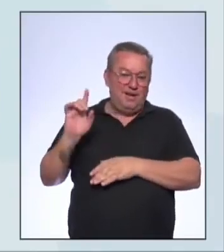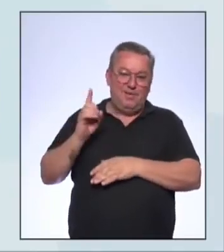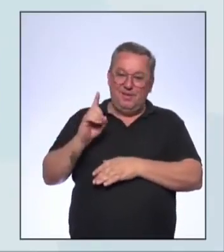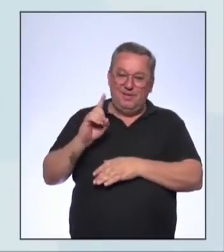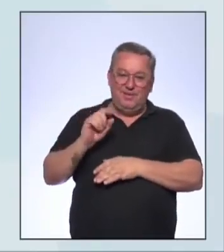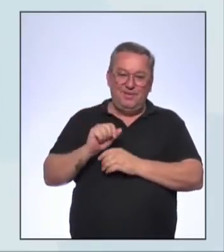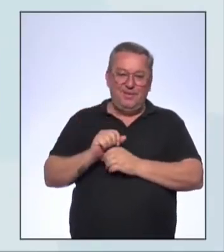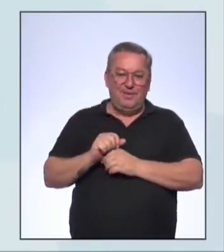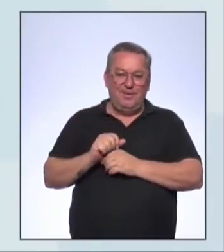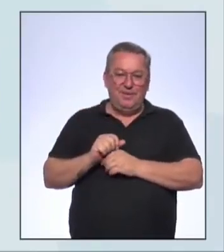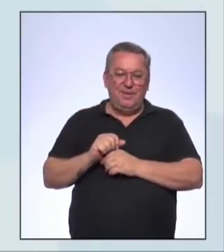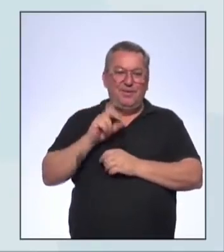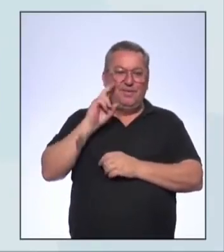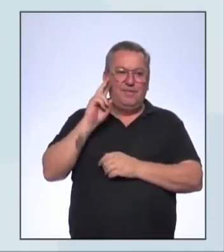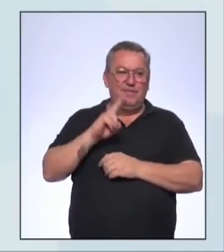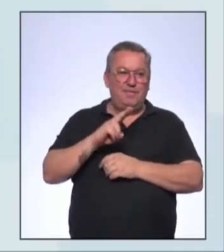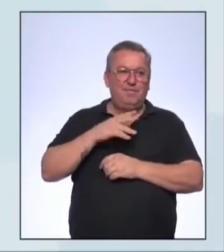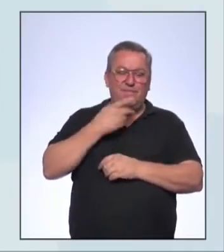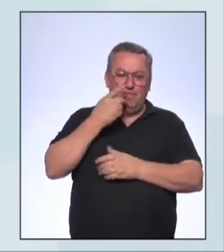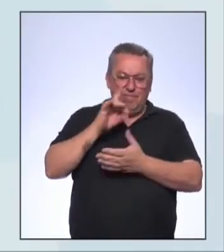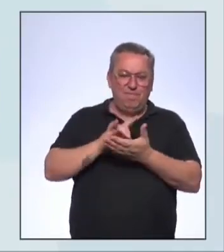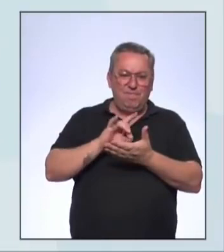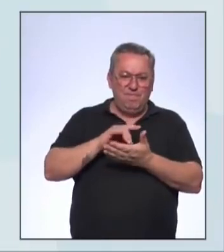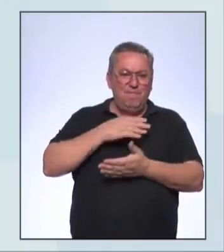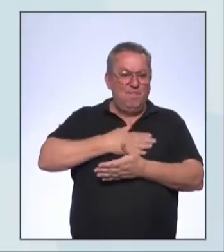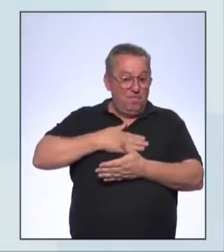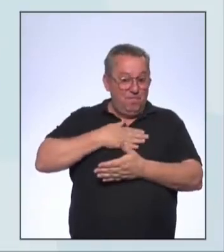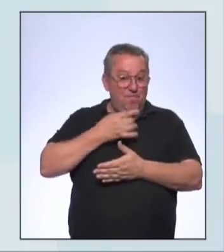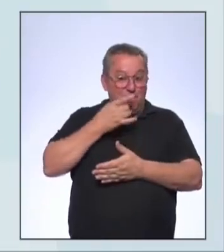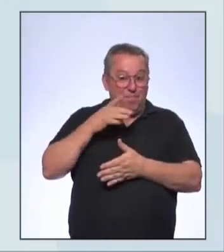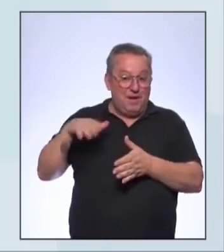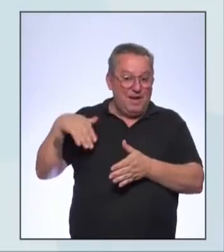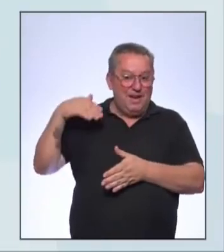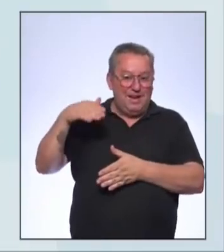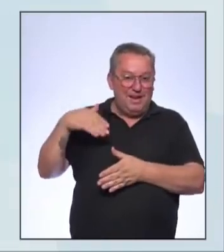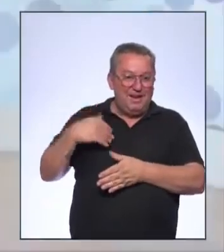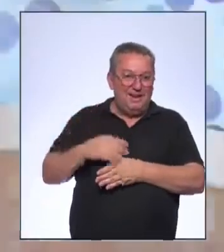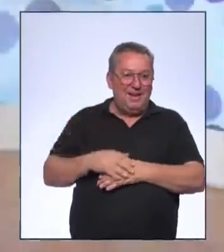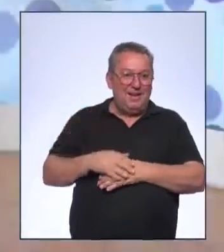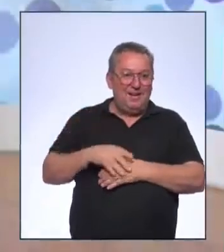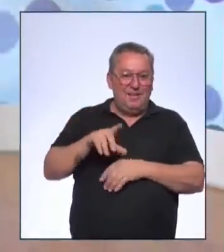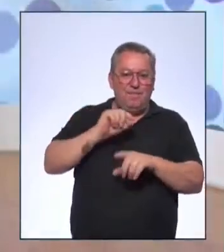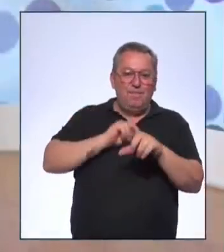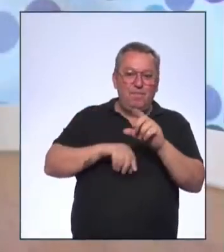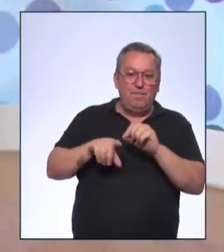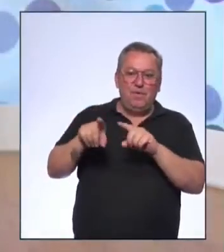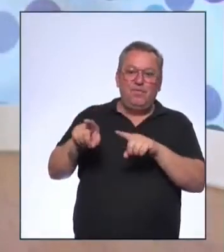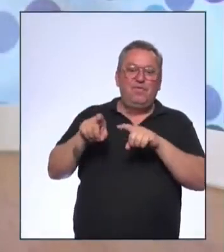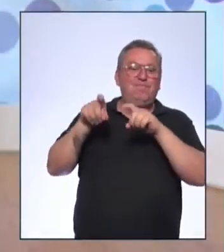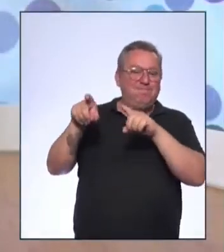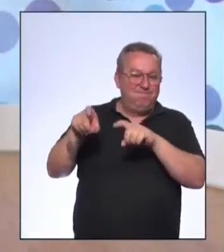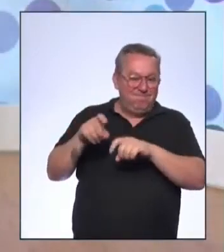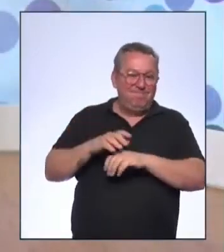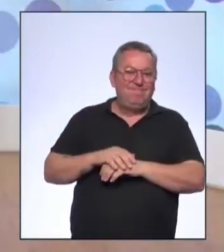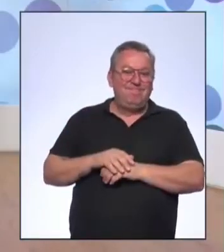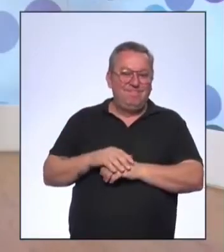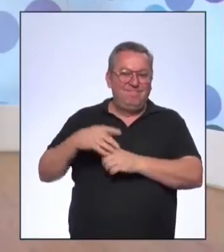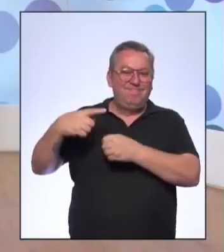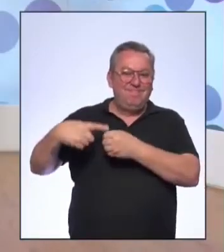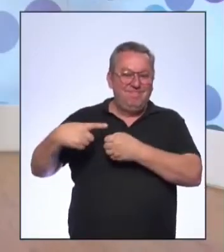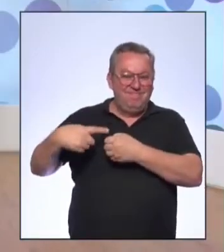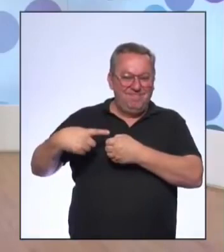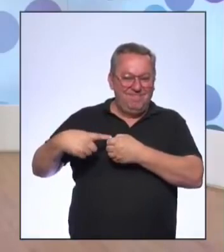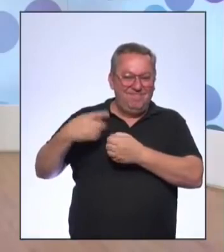para o interior. Olha, vou ser bem sincero que eu gosto do litoral. Olha, Jonas, eu prefiro o interior. Então, a gente fica